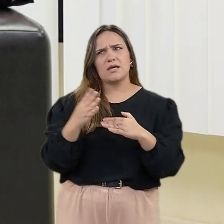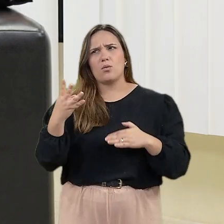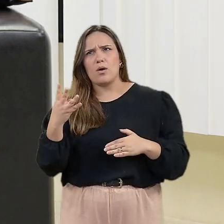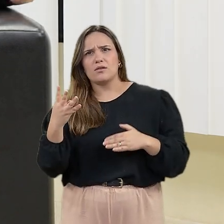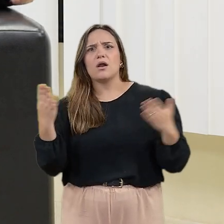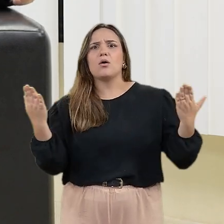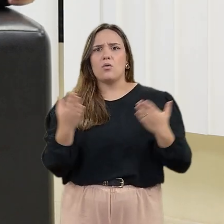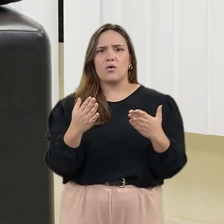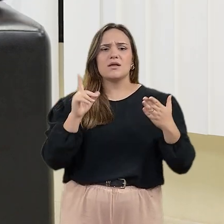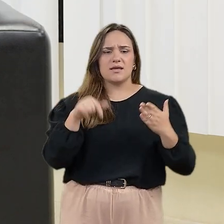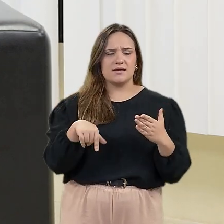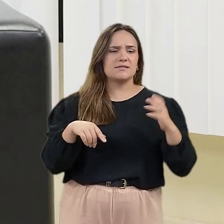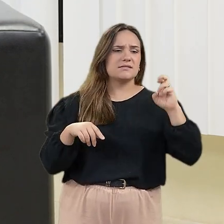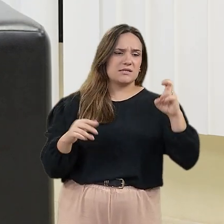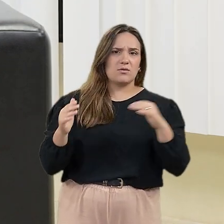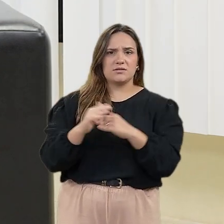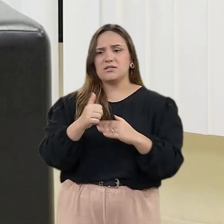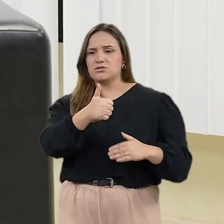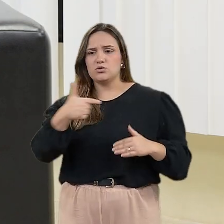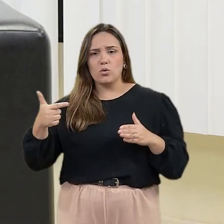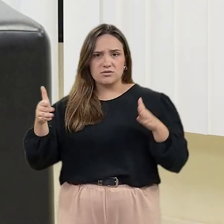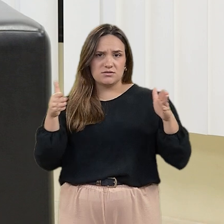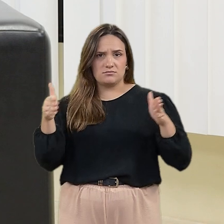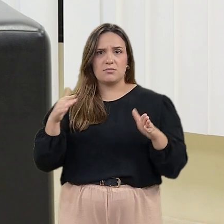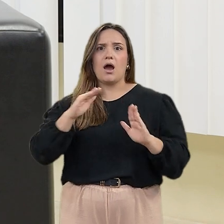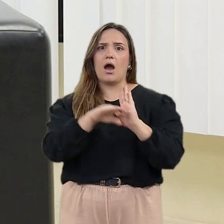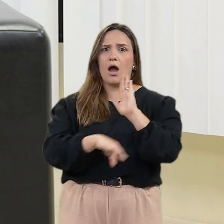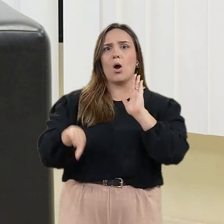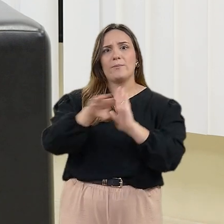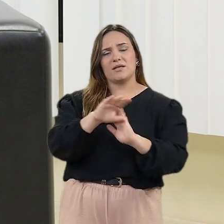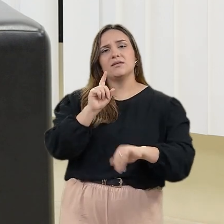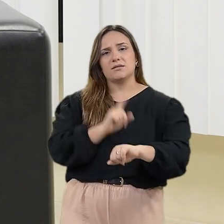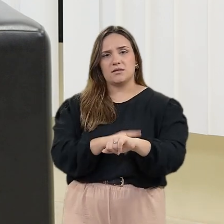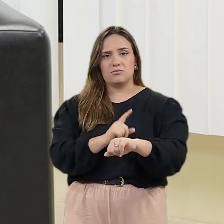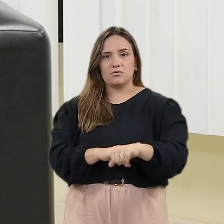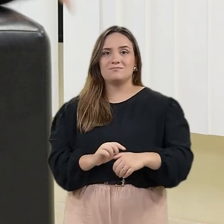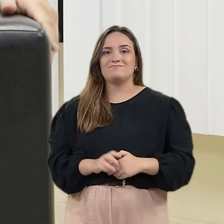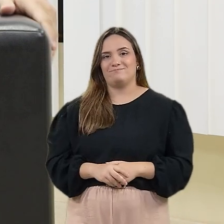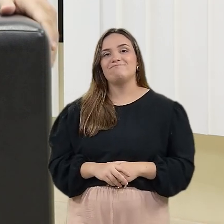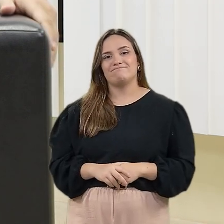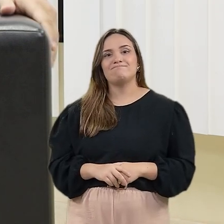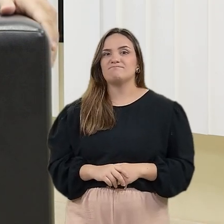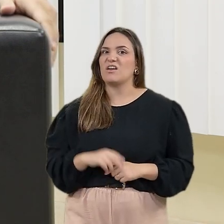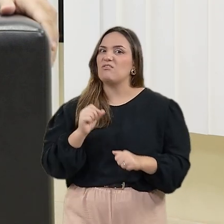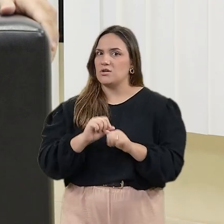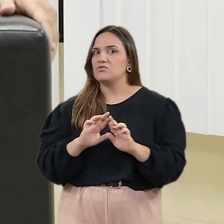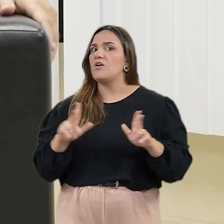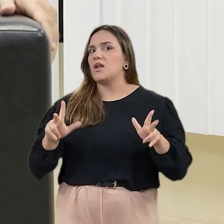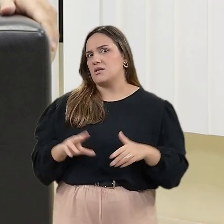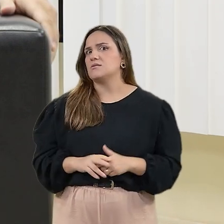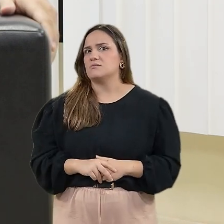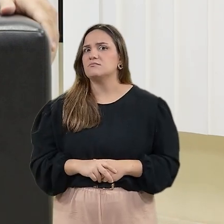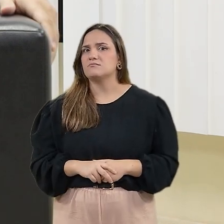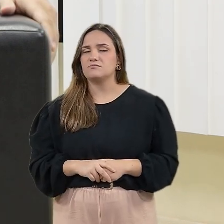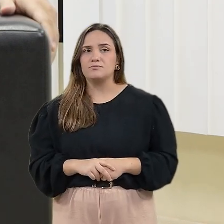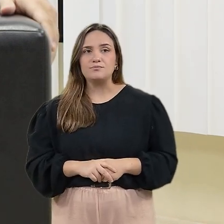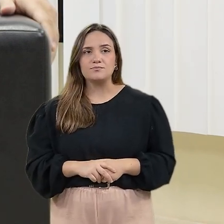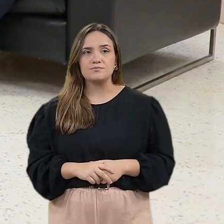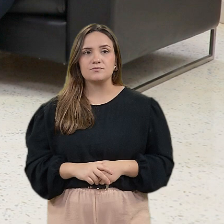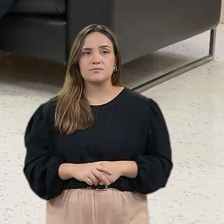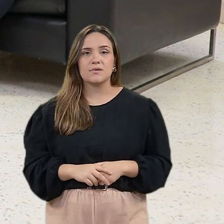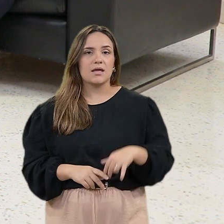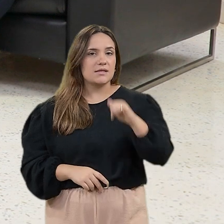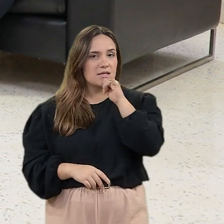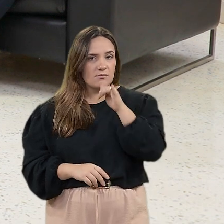a 5 anos. Então são penas que parecem poucas, mas assim, no dia a dia, processual faz muita diferença.